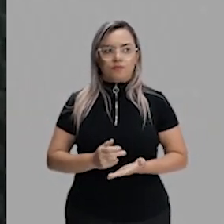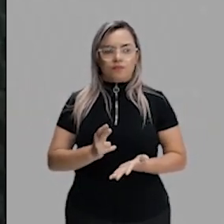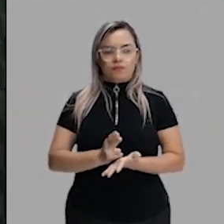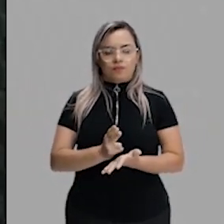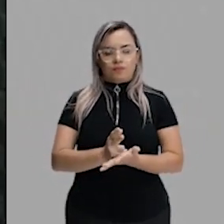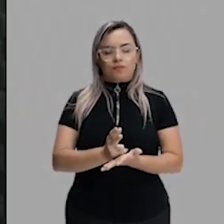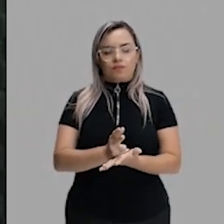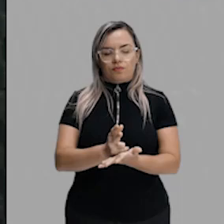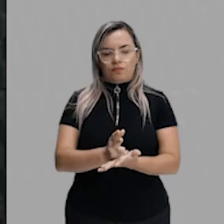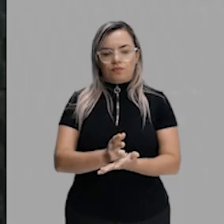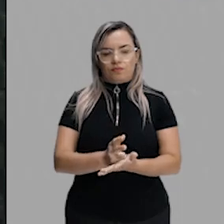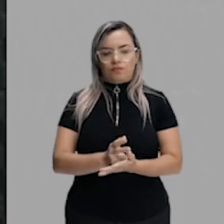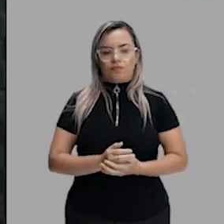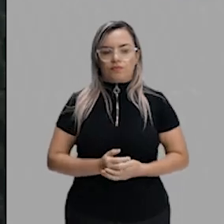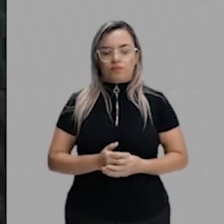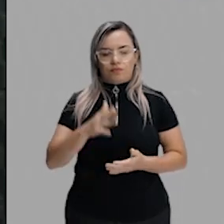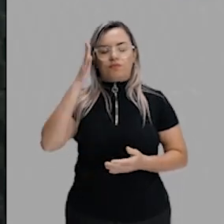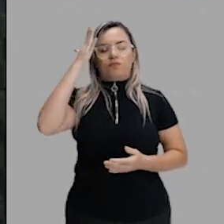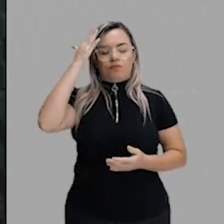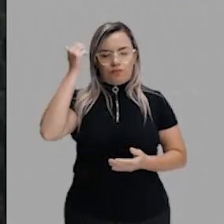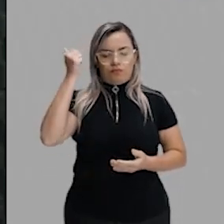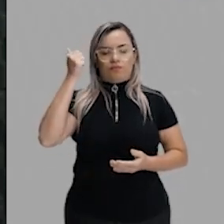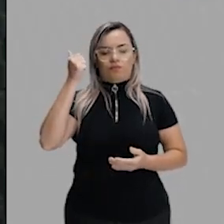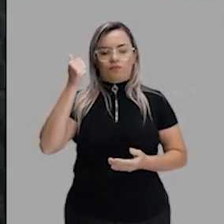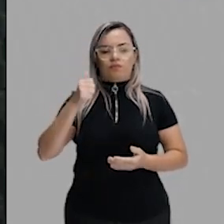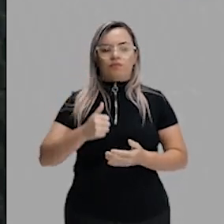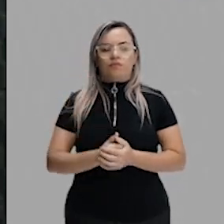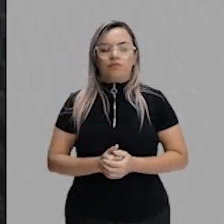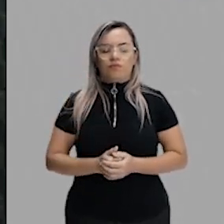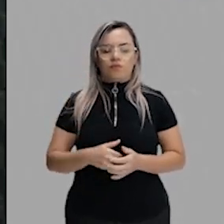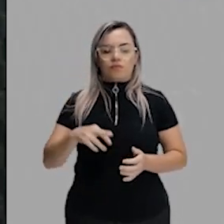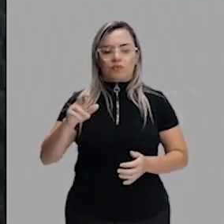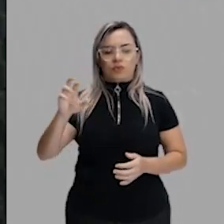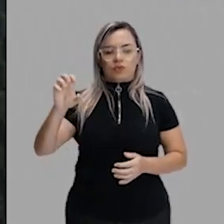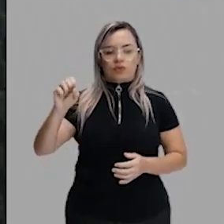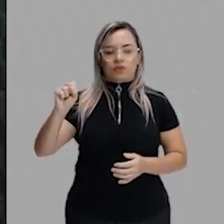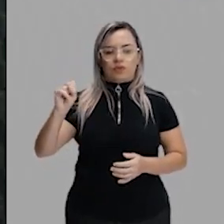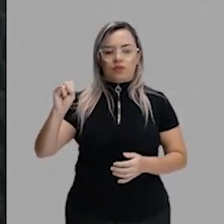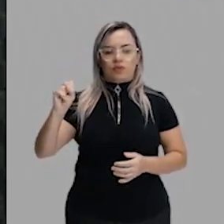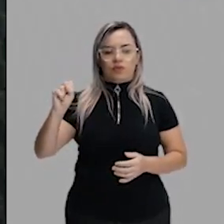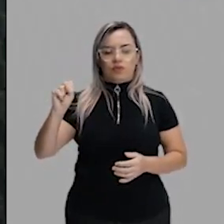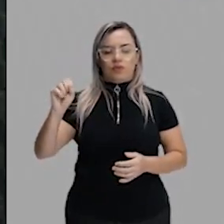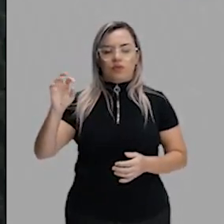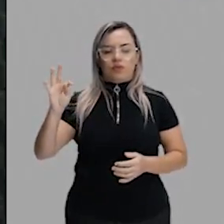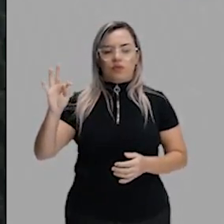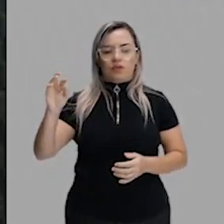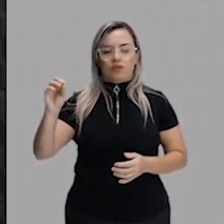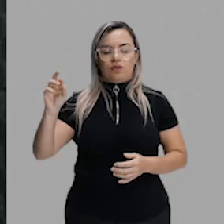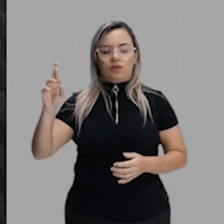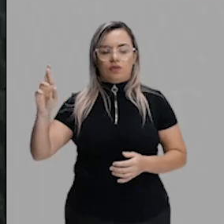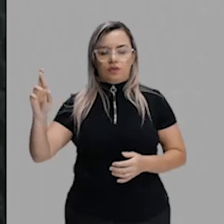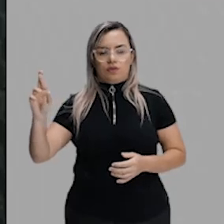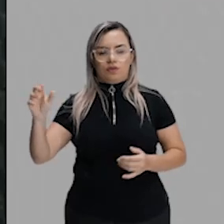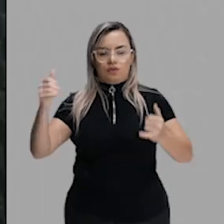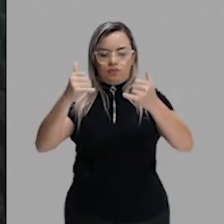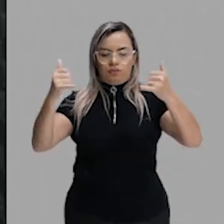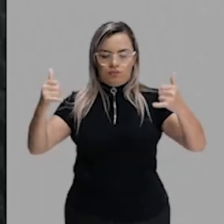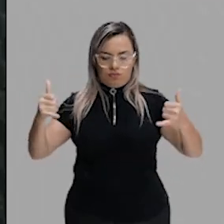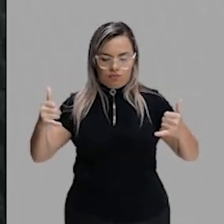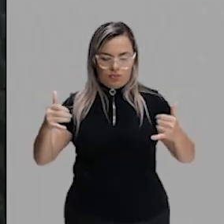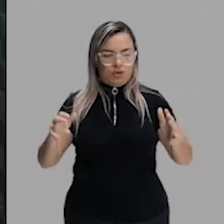já sabemos o que é um resistor e como é que nós representamos esse resistor em um circuito. Também é muito simples,